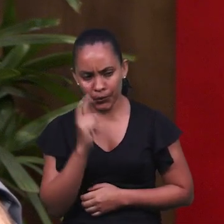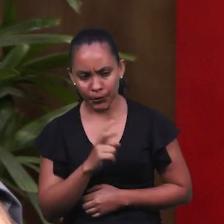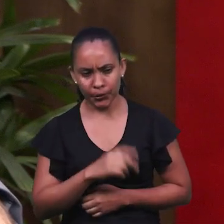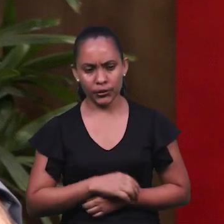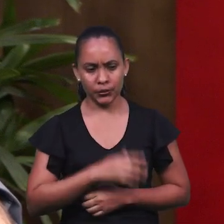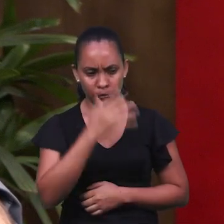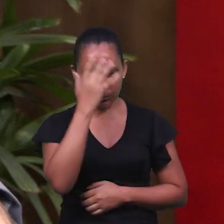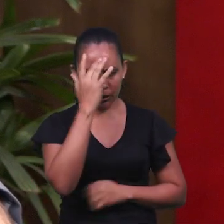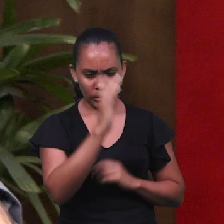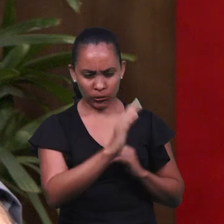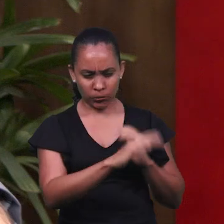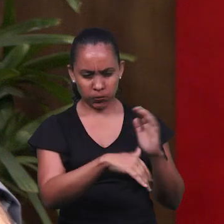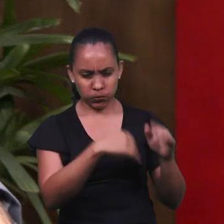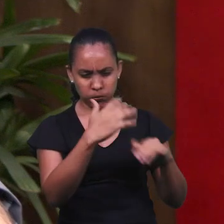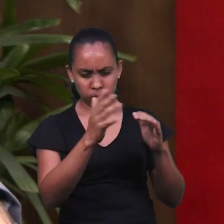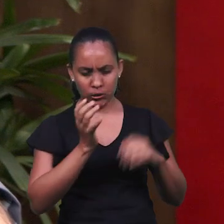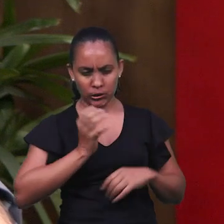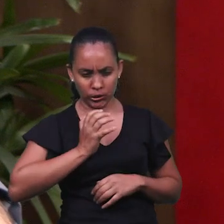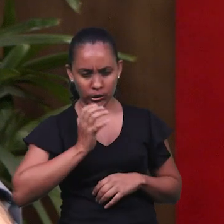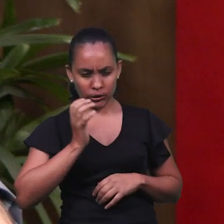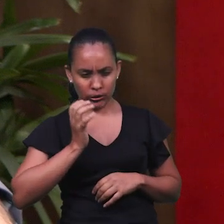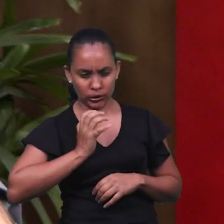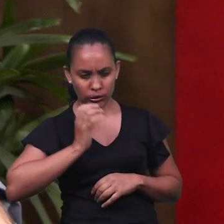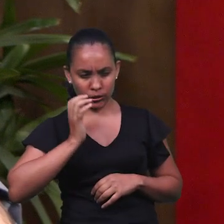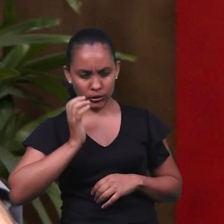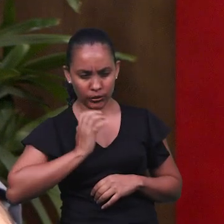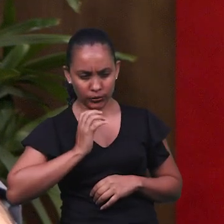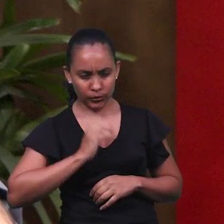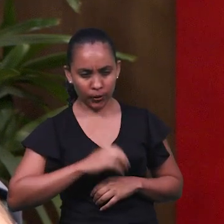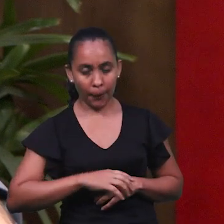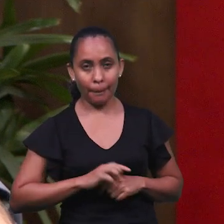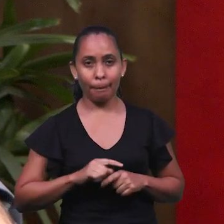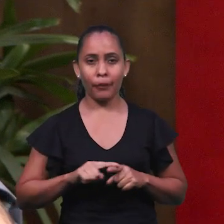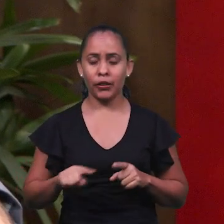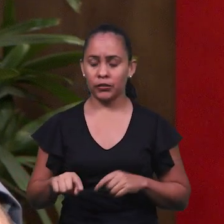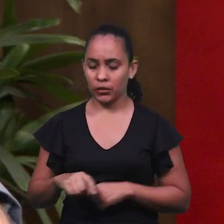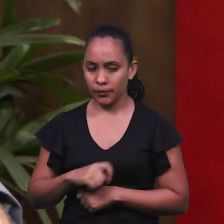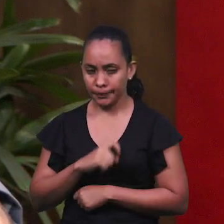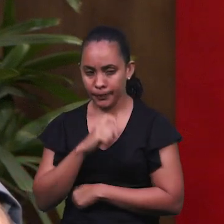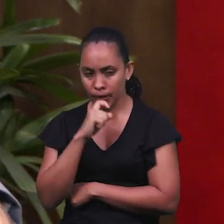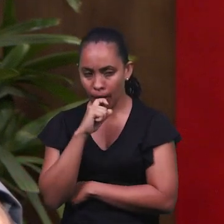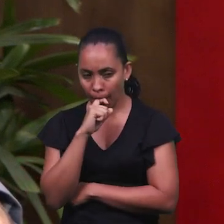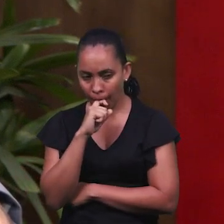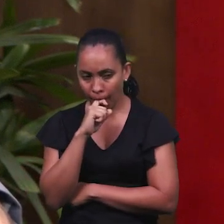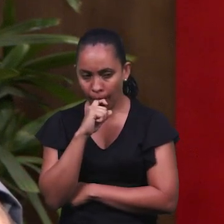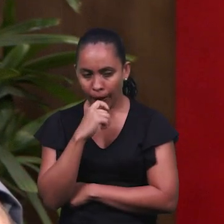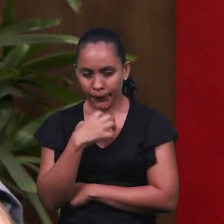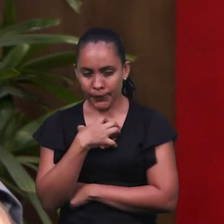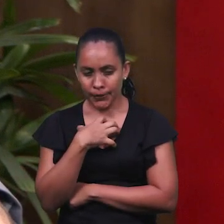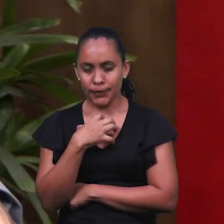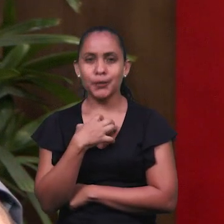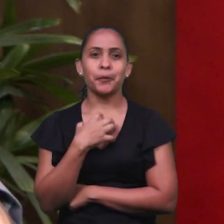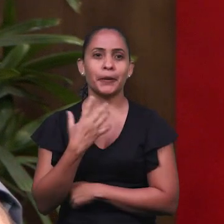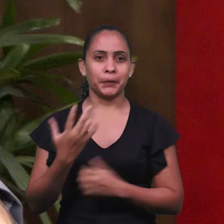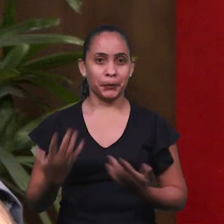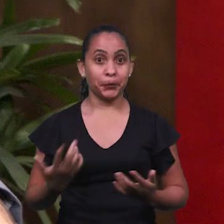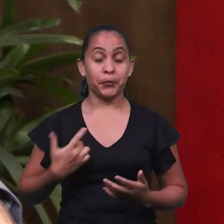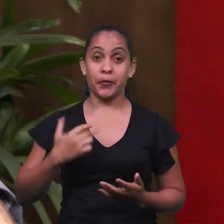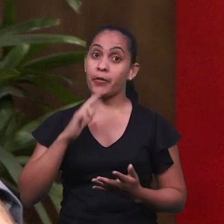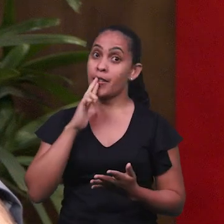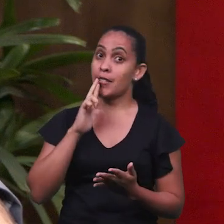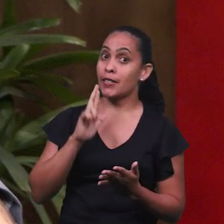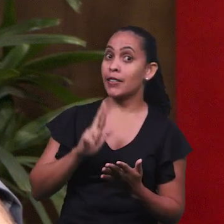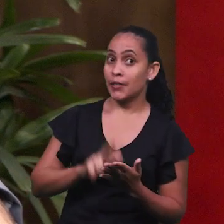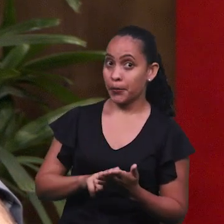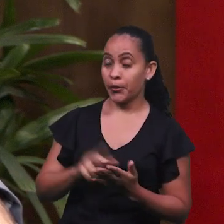para a prosperidade dos ímpios e os pés dele vacilaram. Então, eu acho que essa